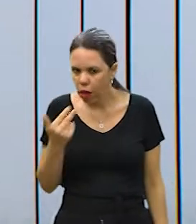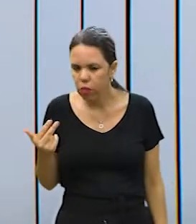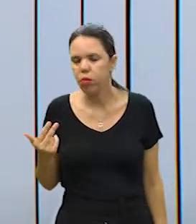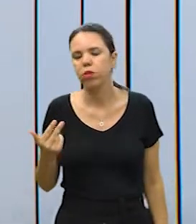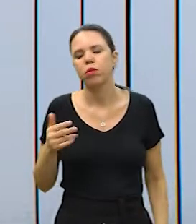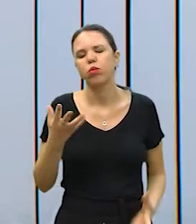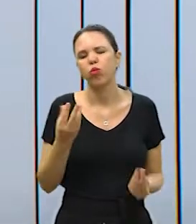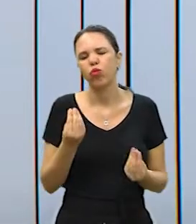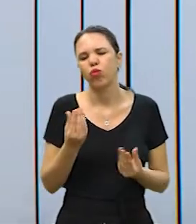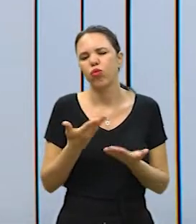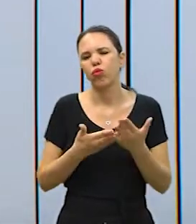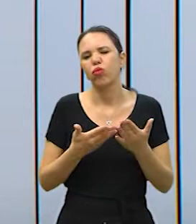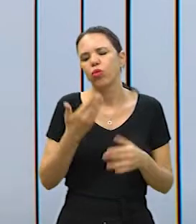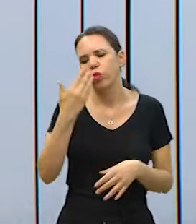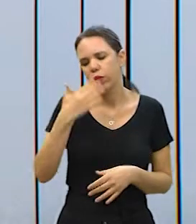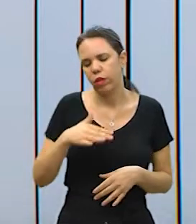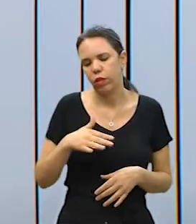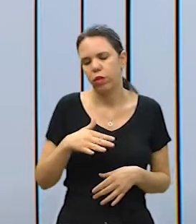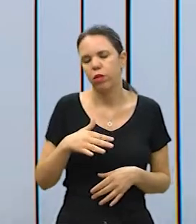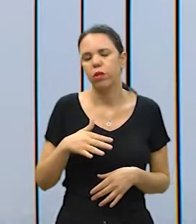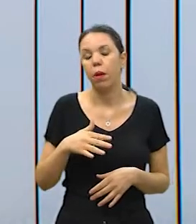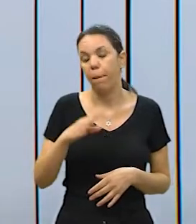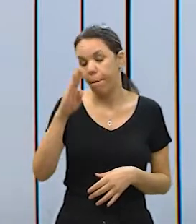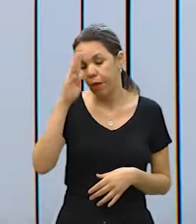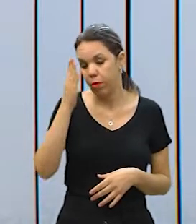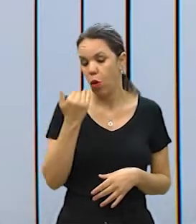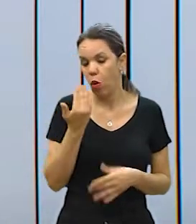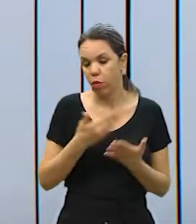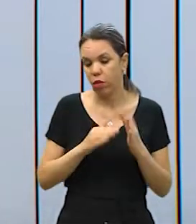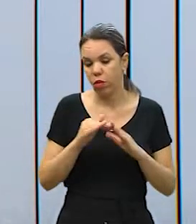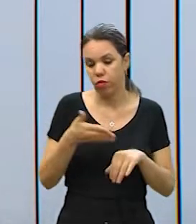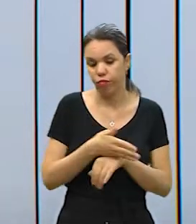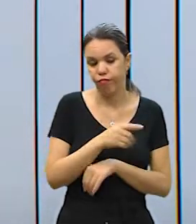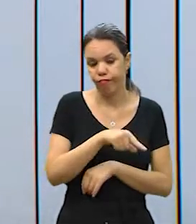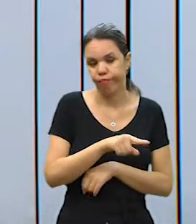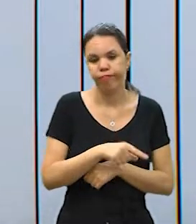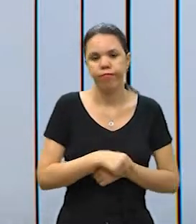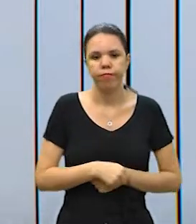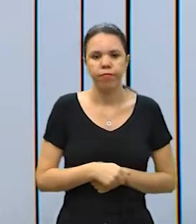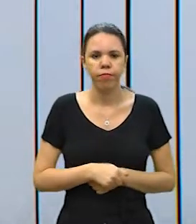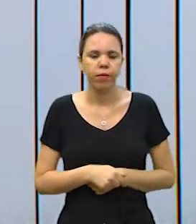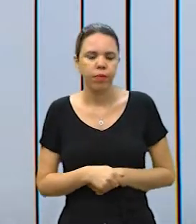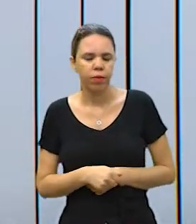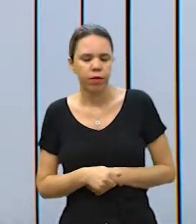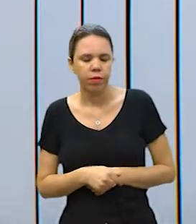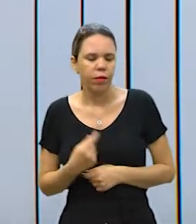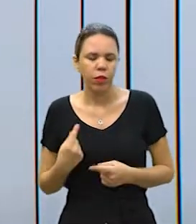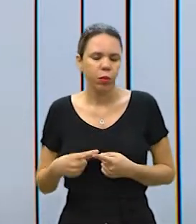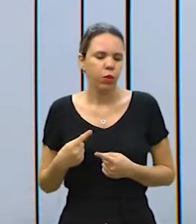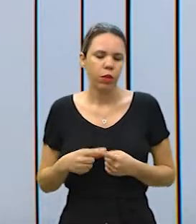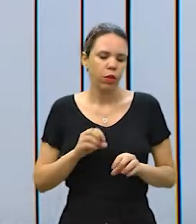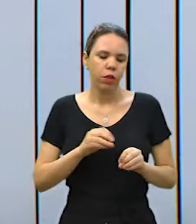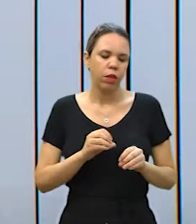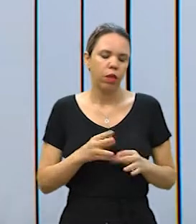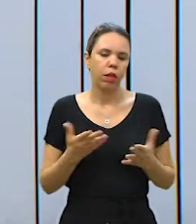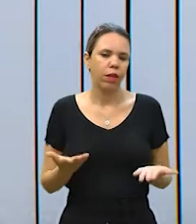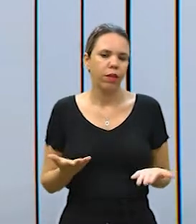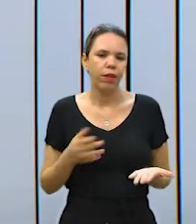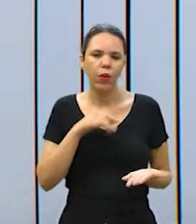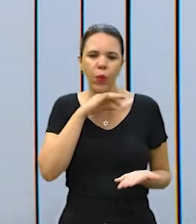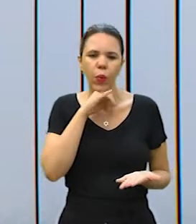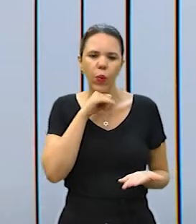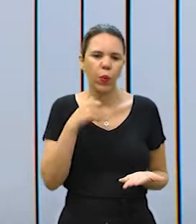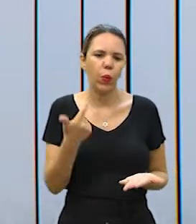alimentação. Muitas crianças, a principal alimentação é ali na escola. Então, por que a educação tem que ser tão